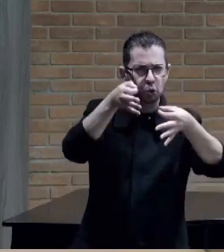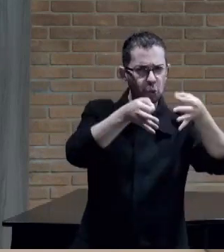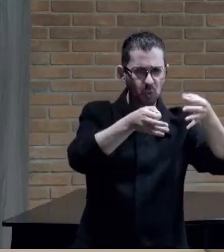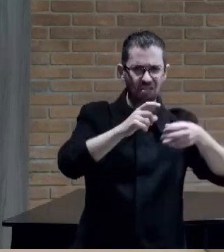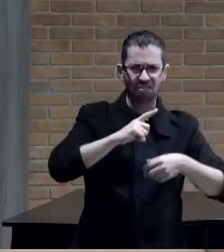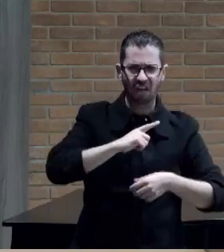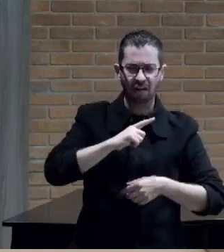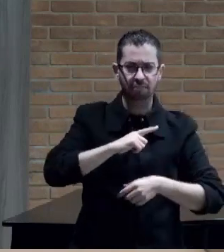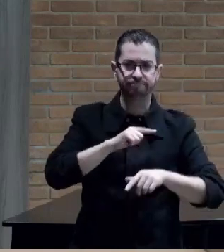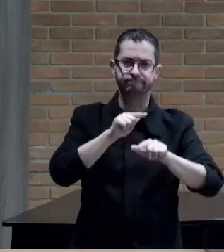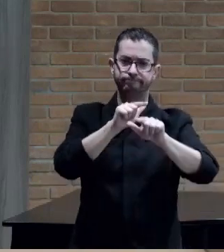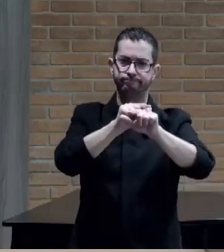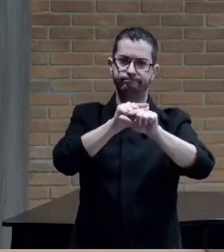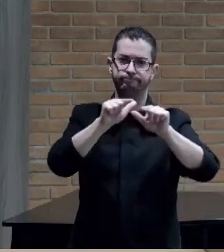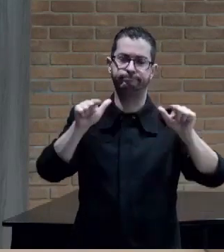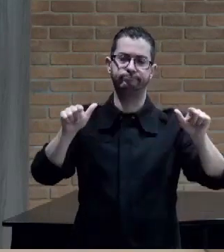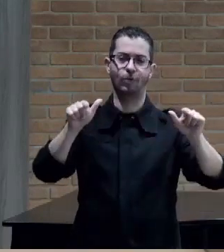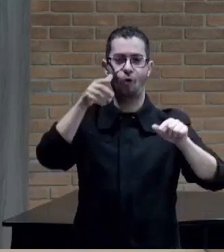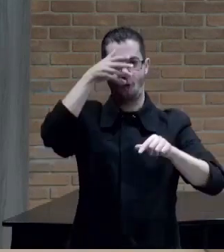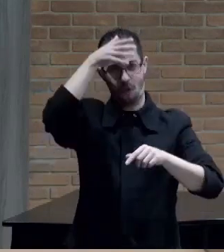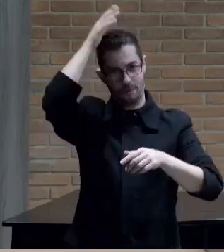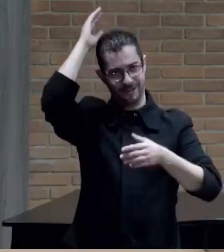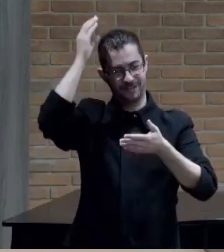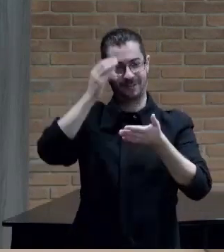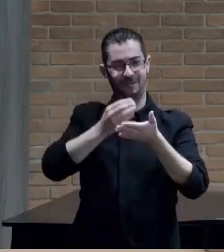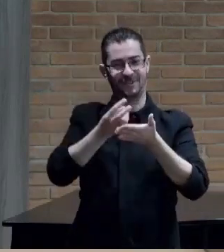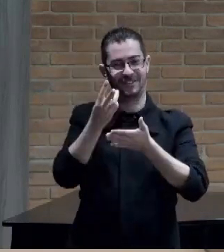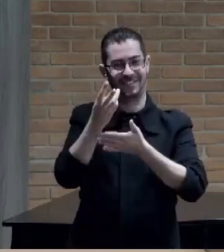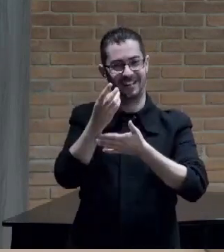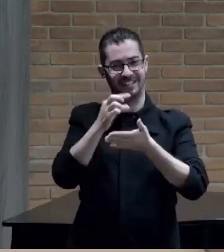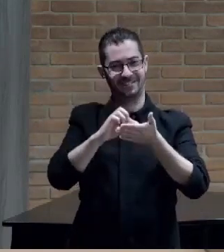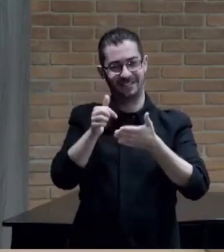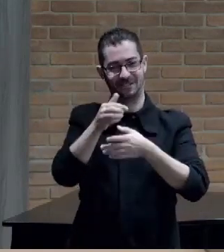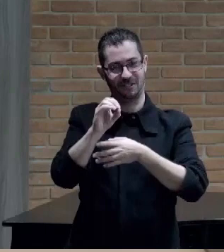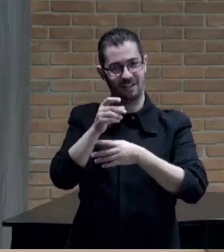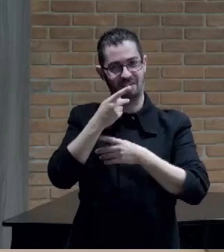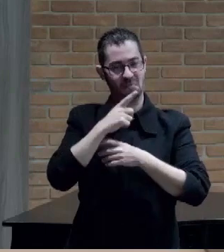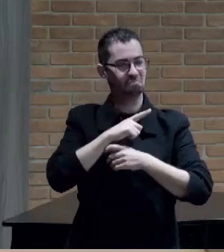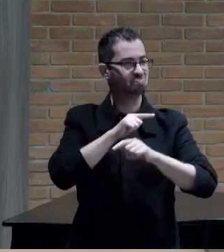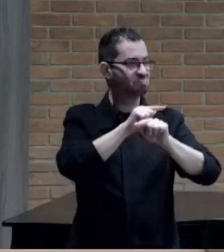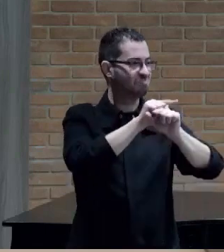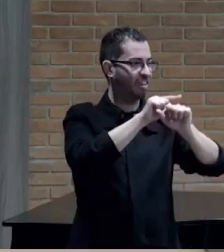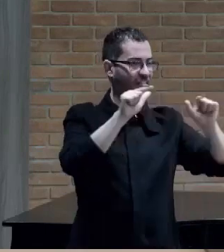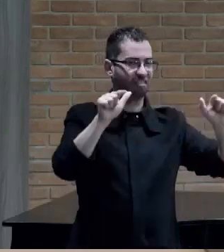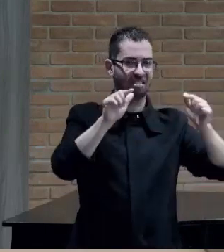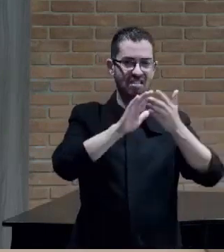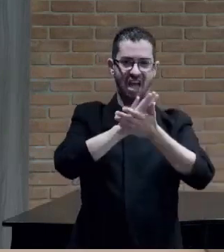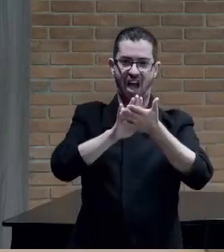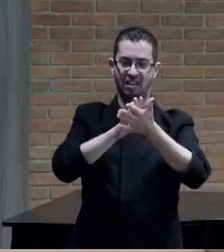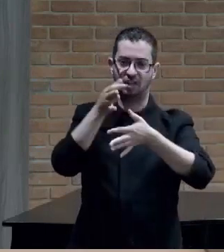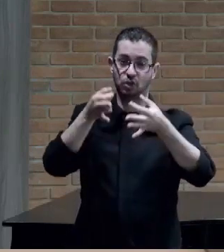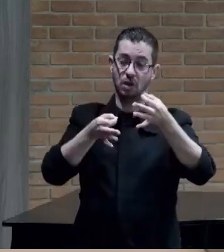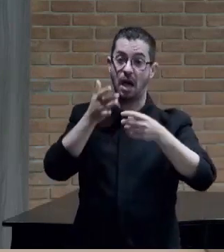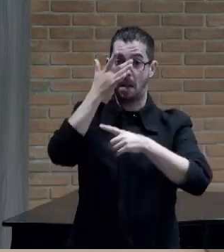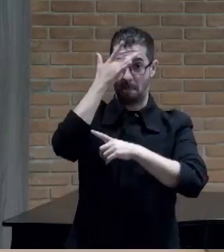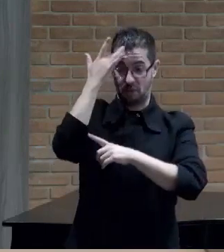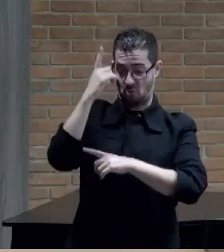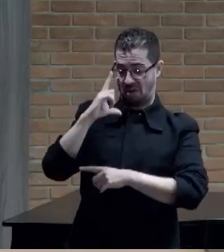Não tem nenhum justo. Romanos 3,10. Ou aqueles que possuem justiça que a lei